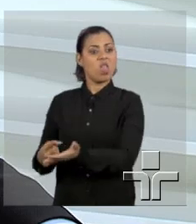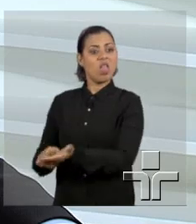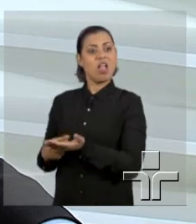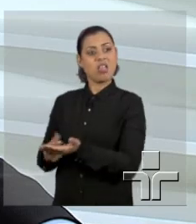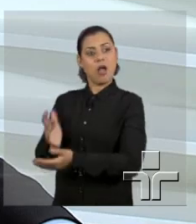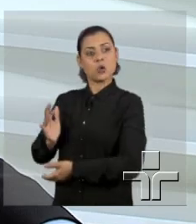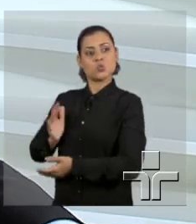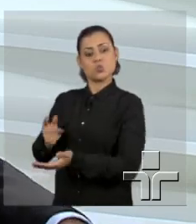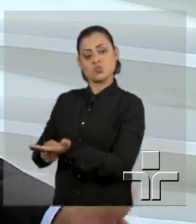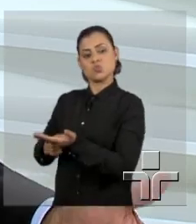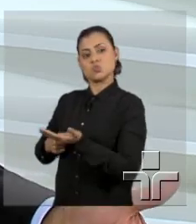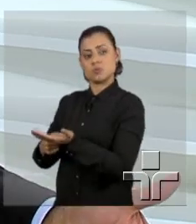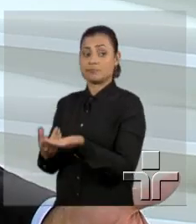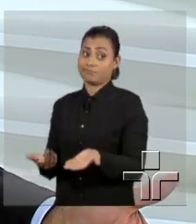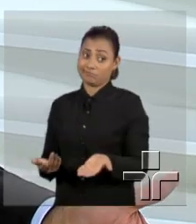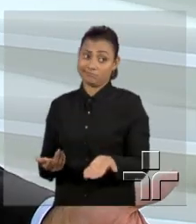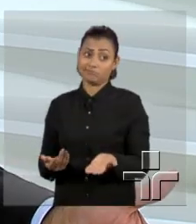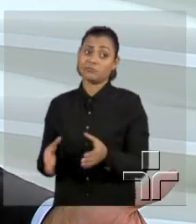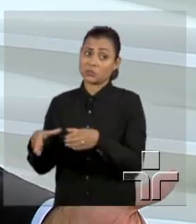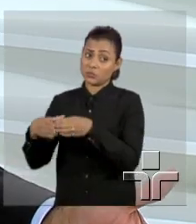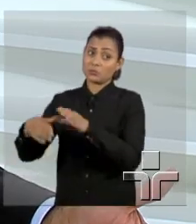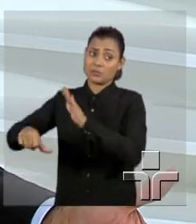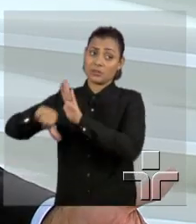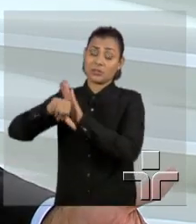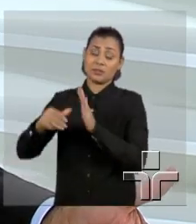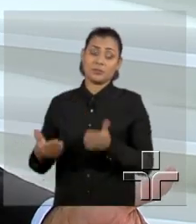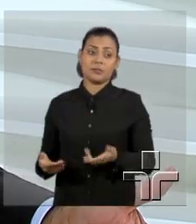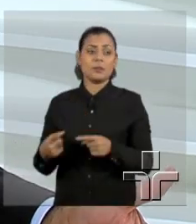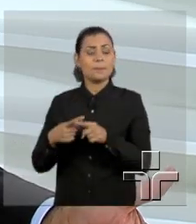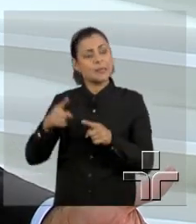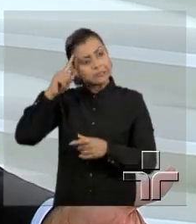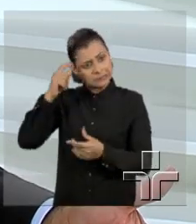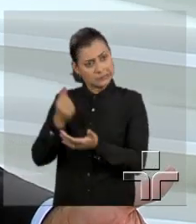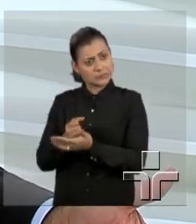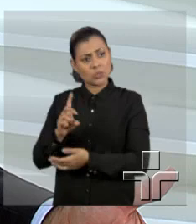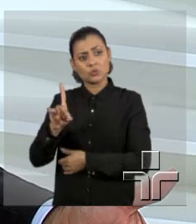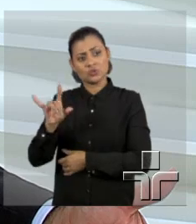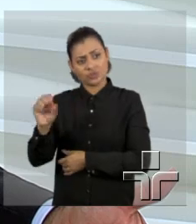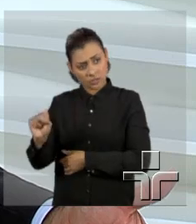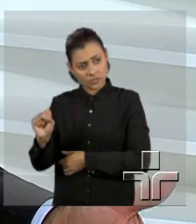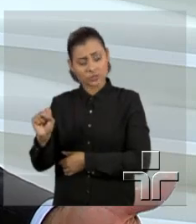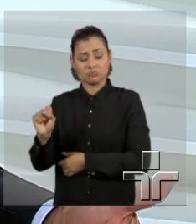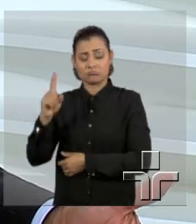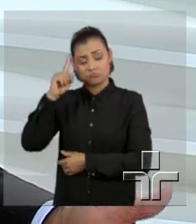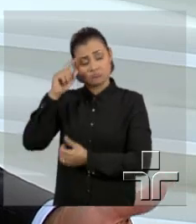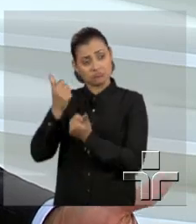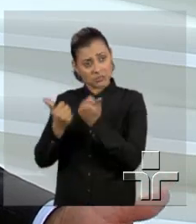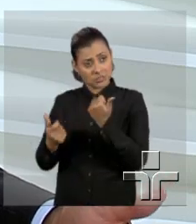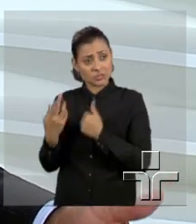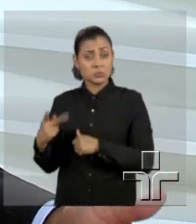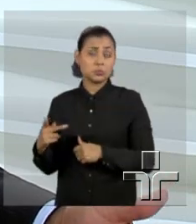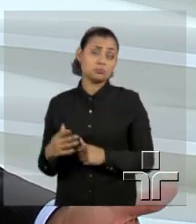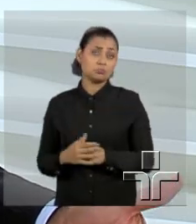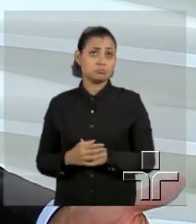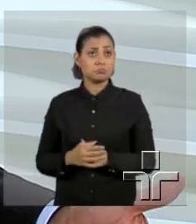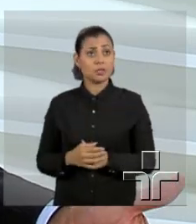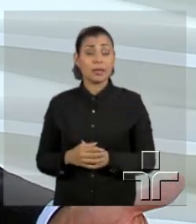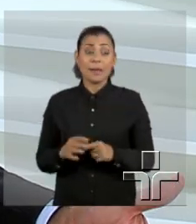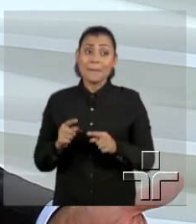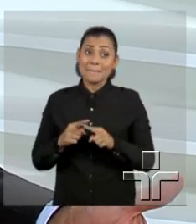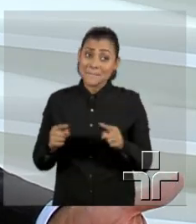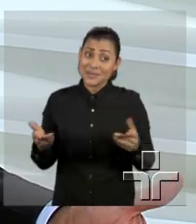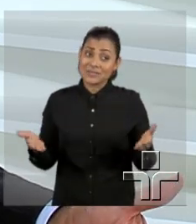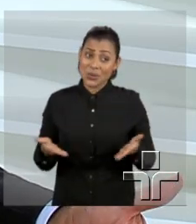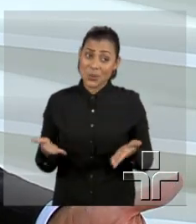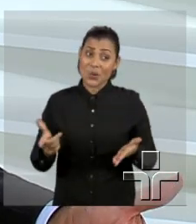enquadrilhada. Claro que não foi essa a intenção do ministro Toffoli. Agora, o processo também